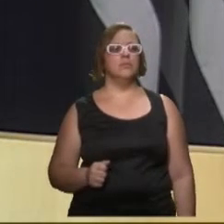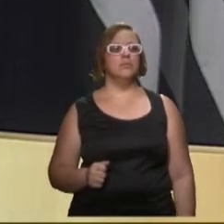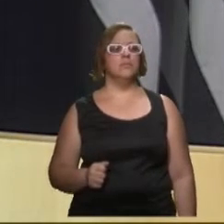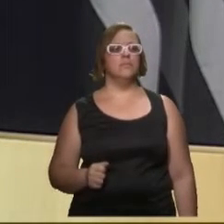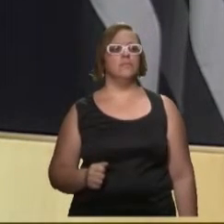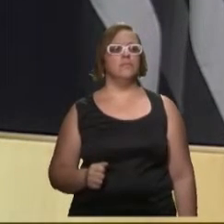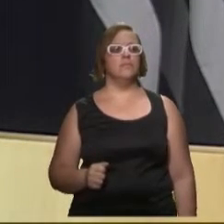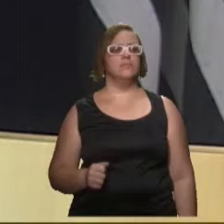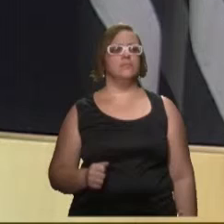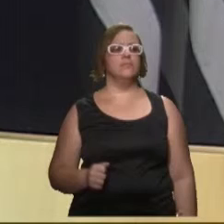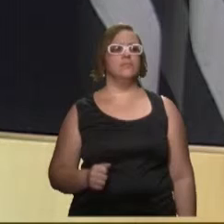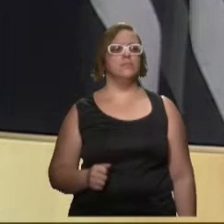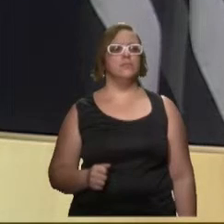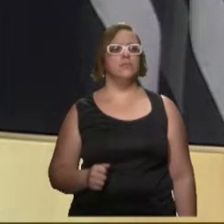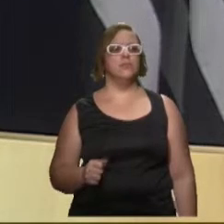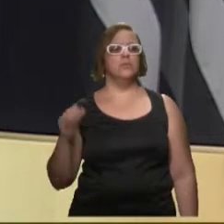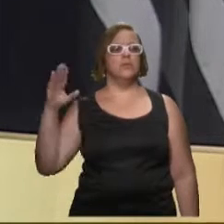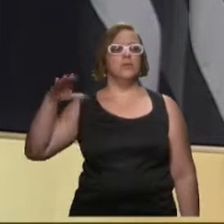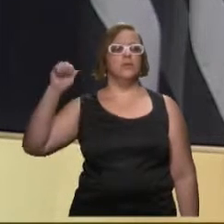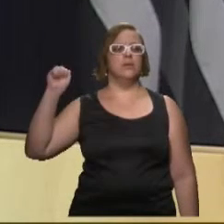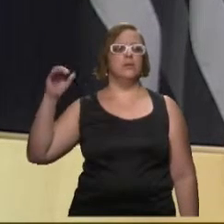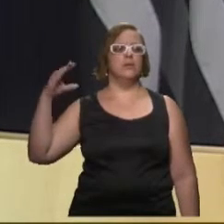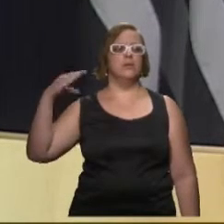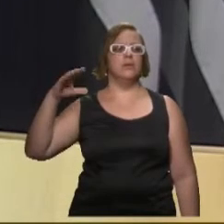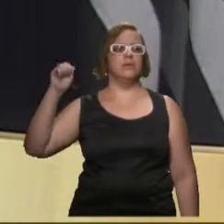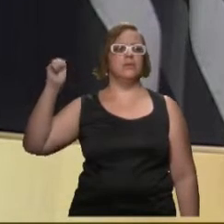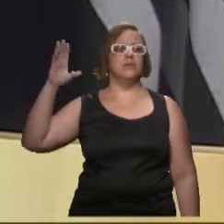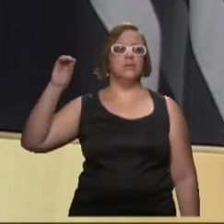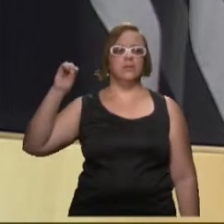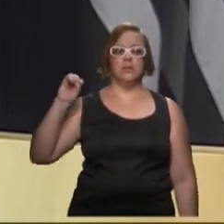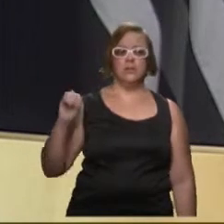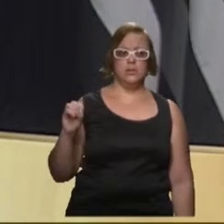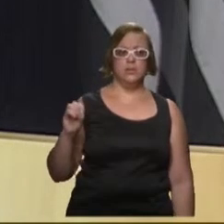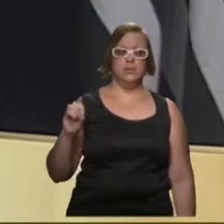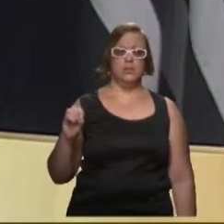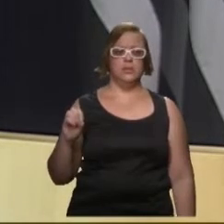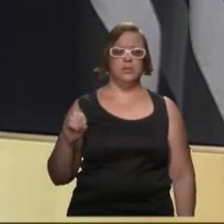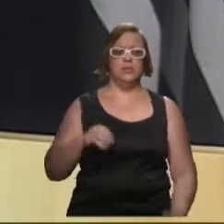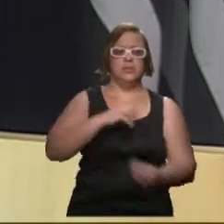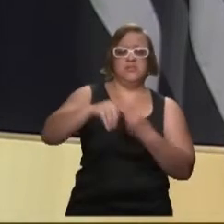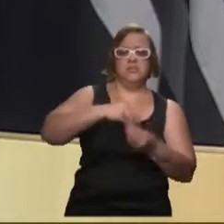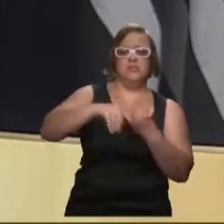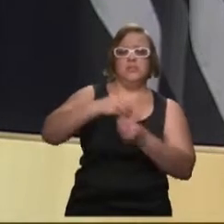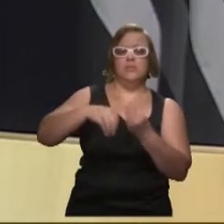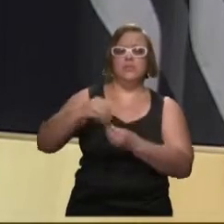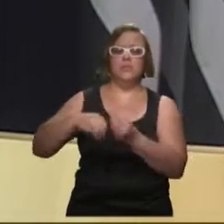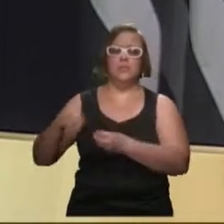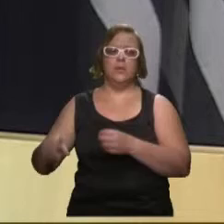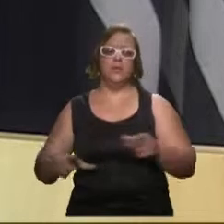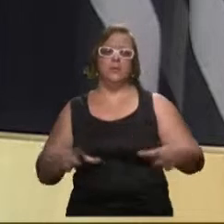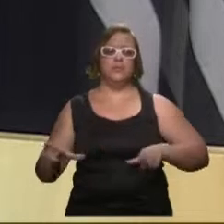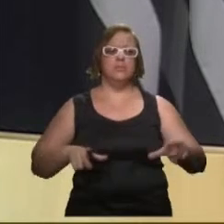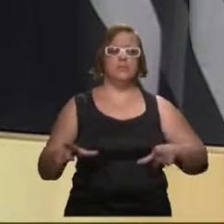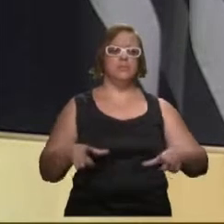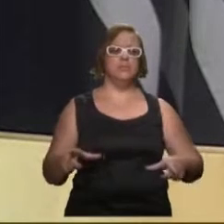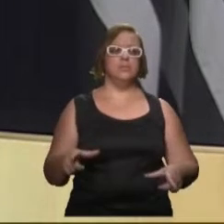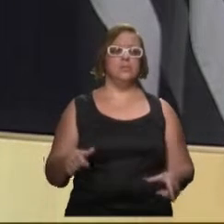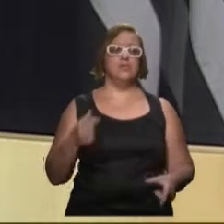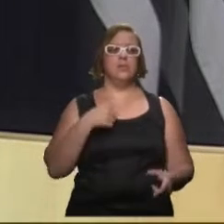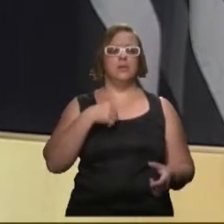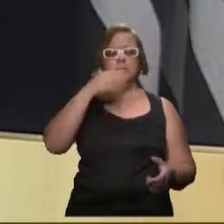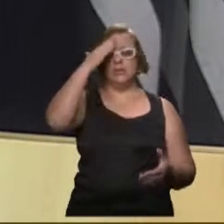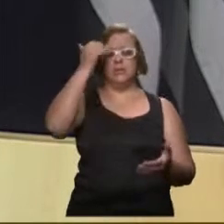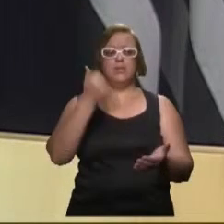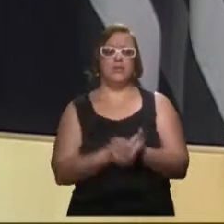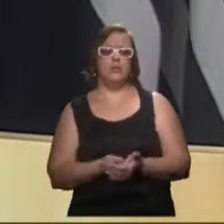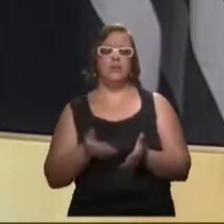do seu título de prefeito, do seu diploma de prefeito, então atrapalhou bastante o seu trabalho, mas eu acredito que agora, com a